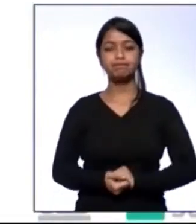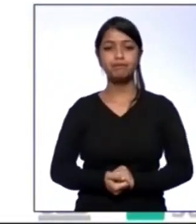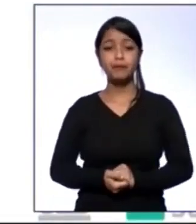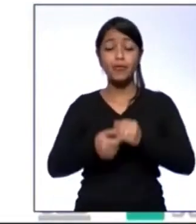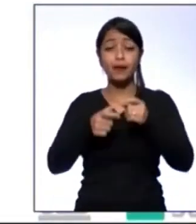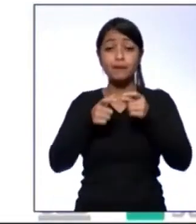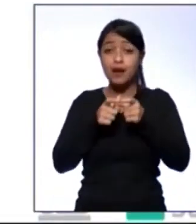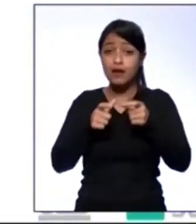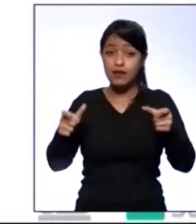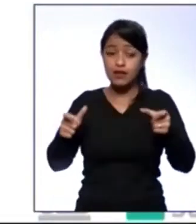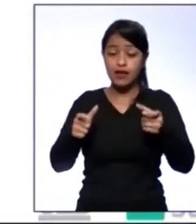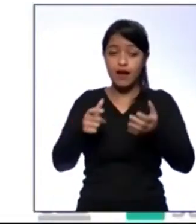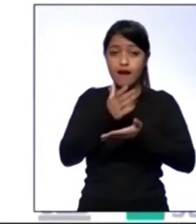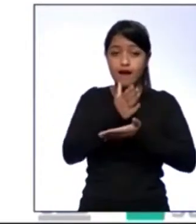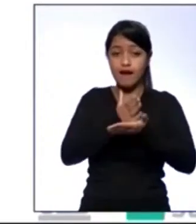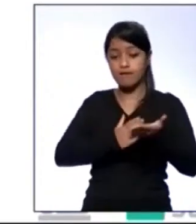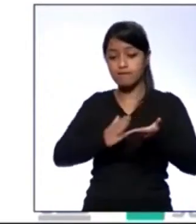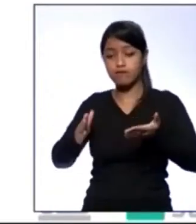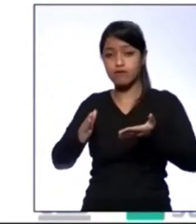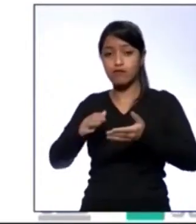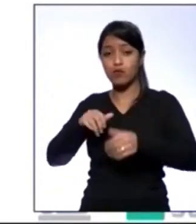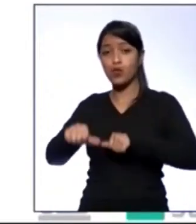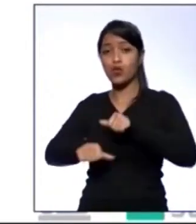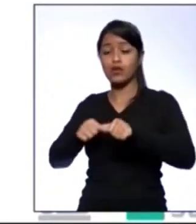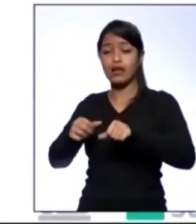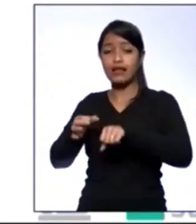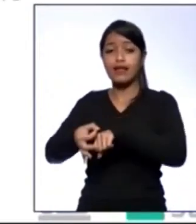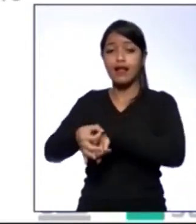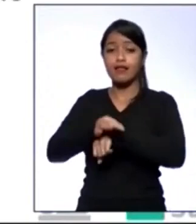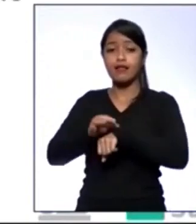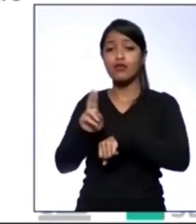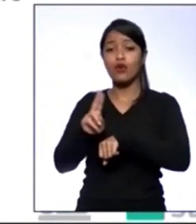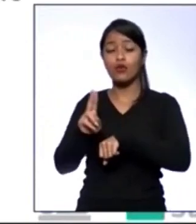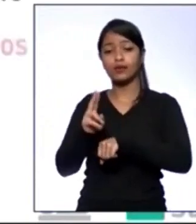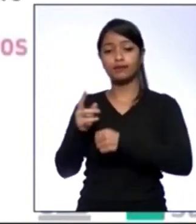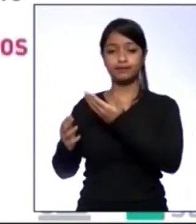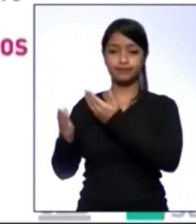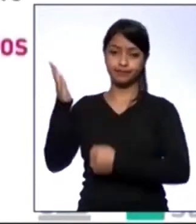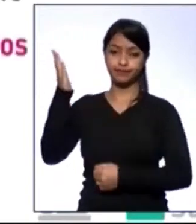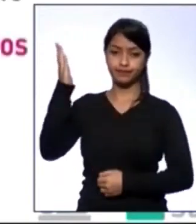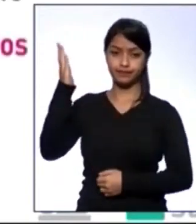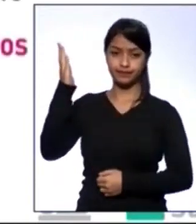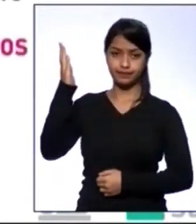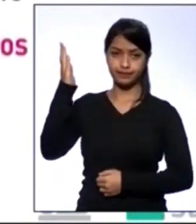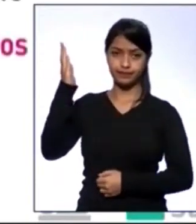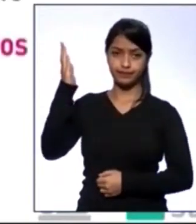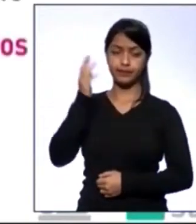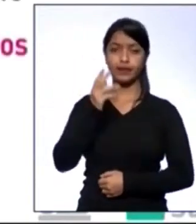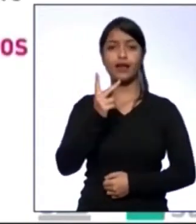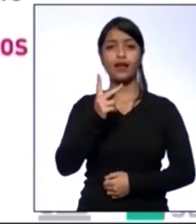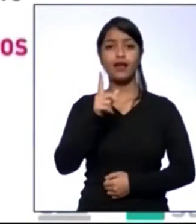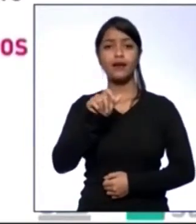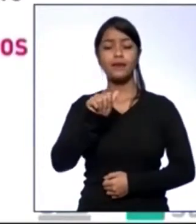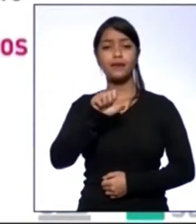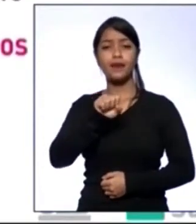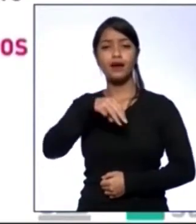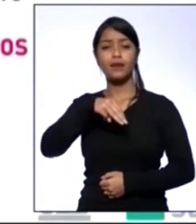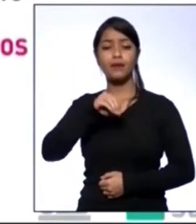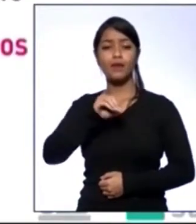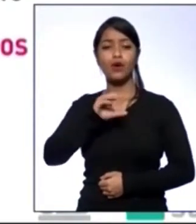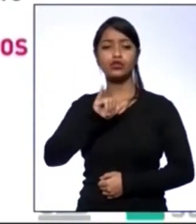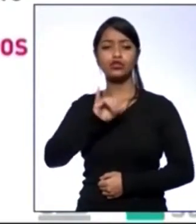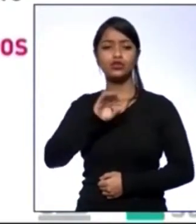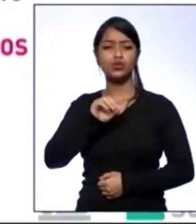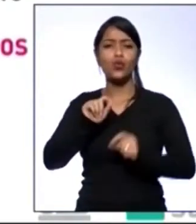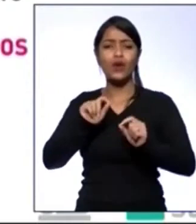vai virar uma célula chamada plasmócito. O que é o plasmócito? É um